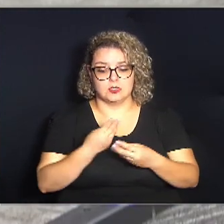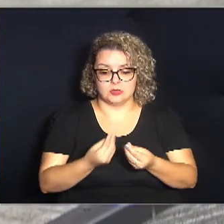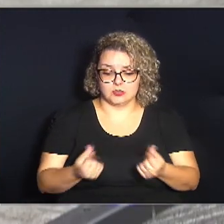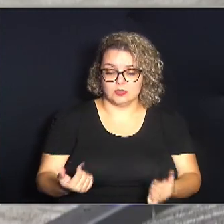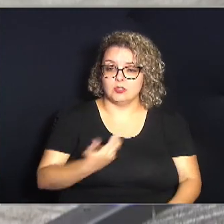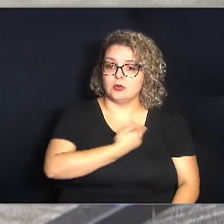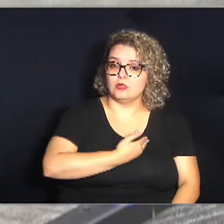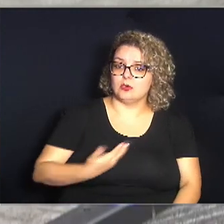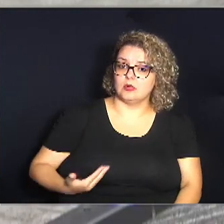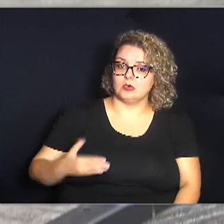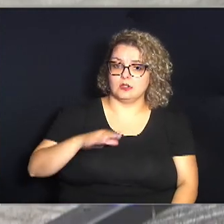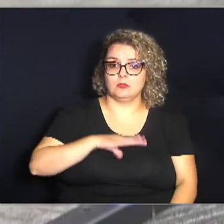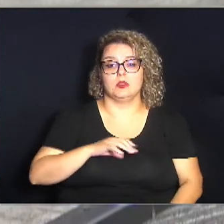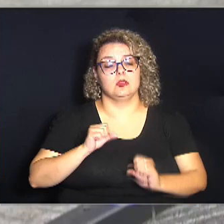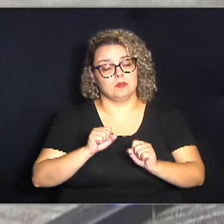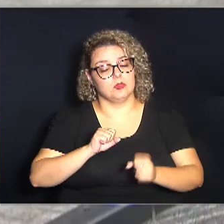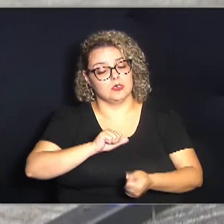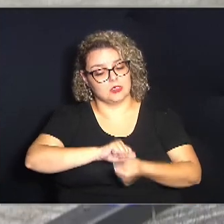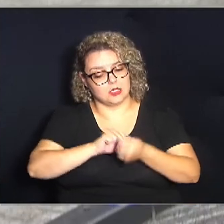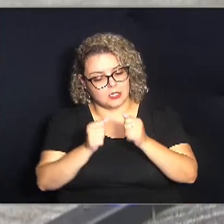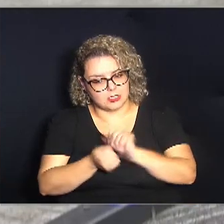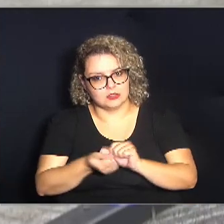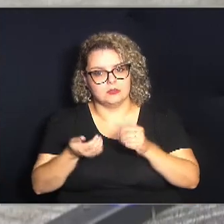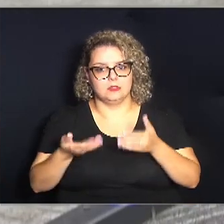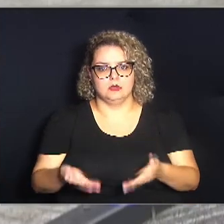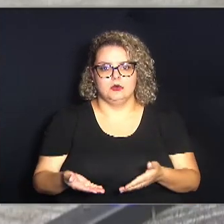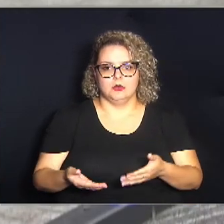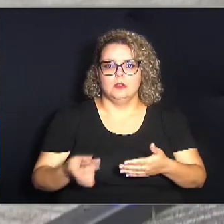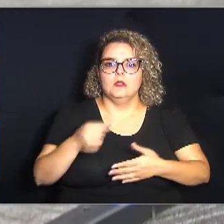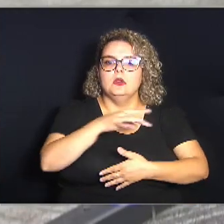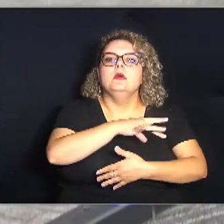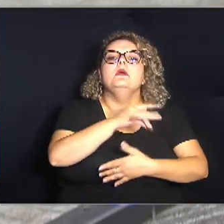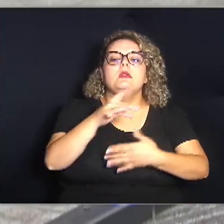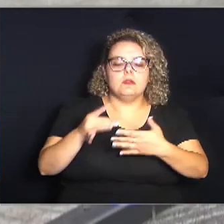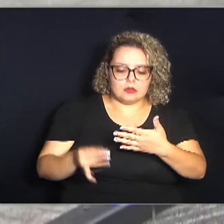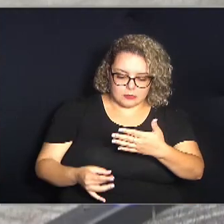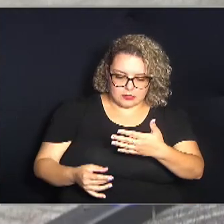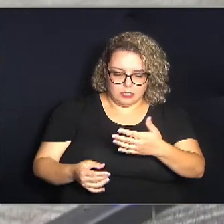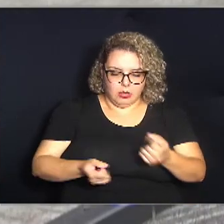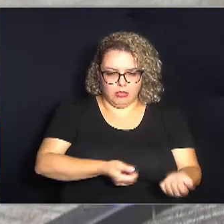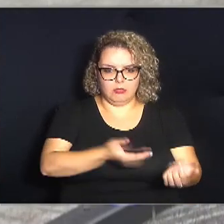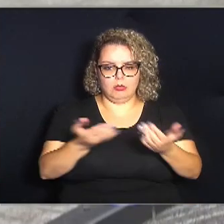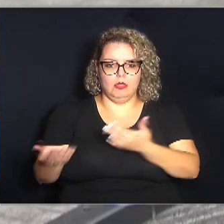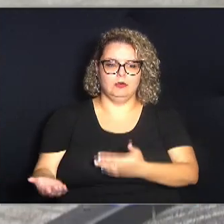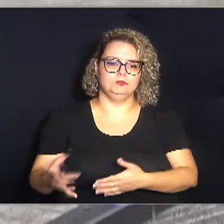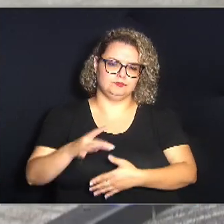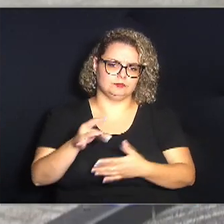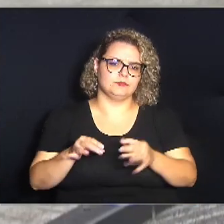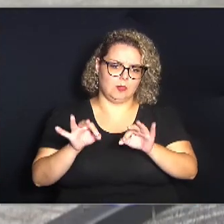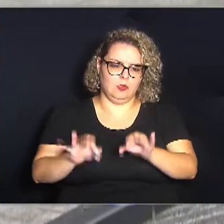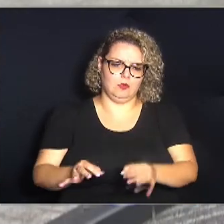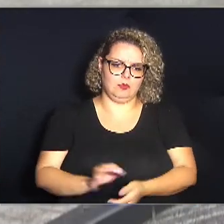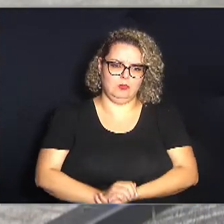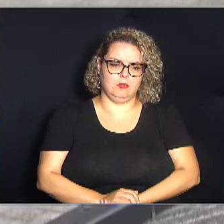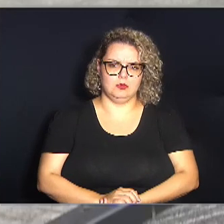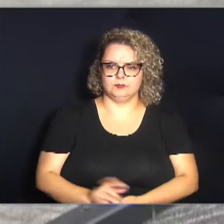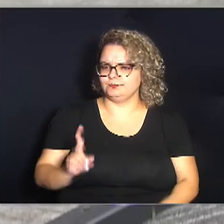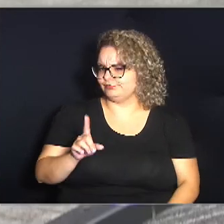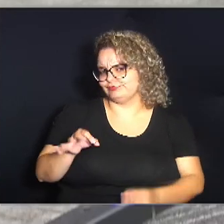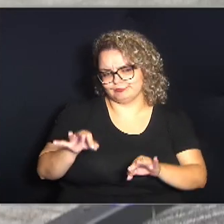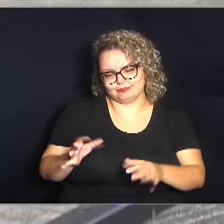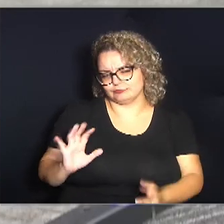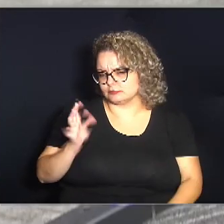que possa flexibilizar esses critérios, possa apresentar critérios mais justos, né? Porque não é justo